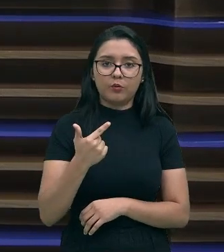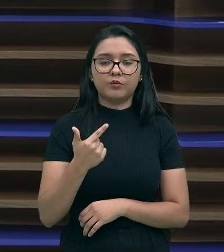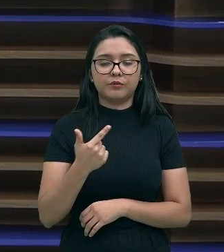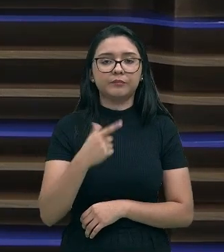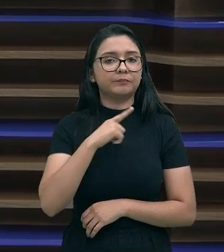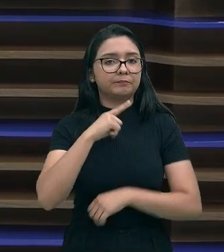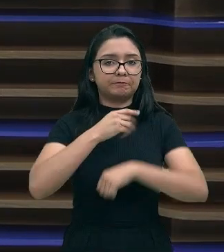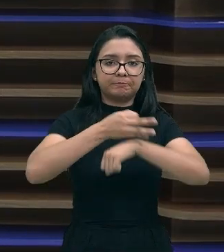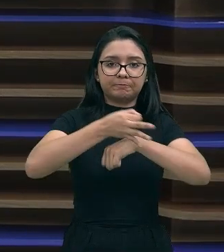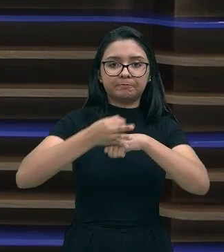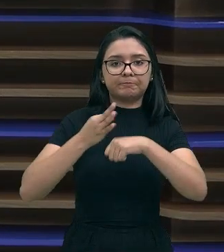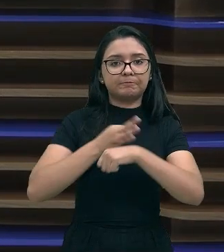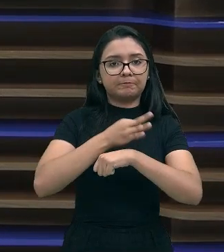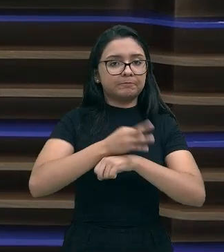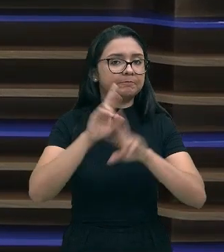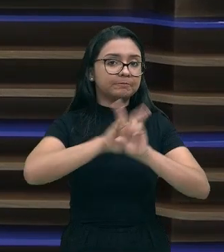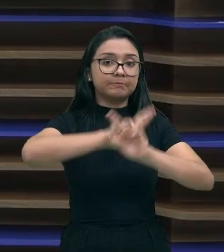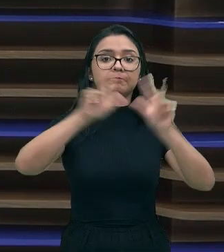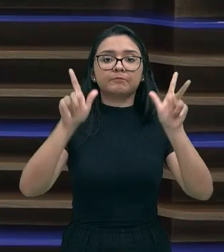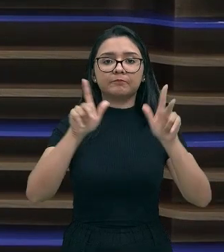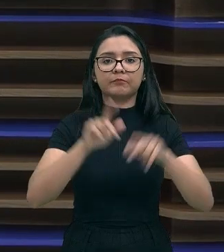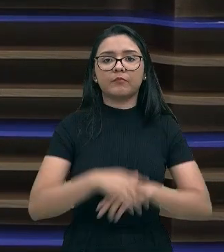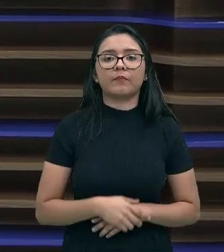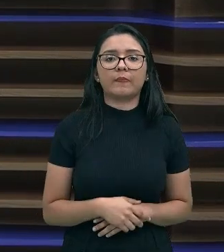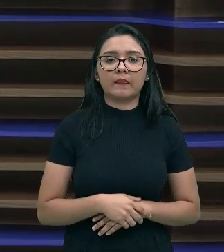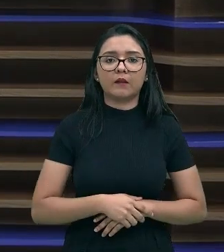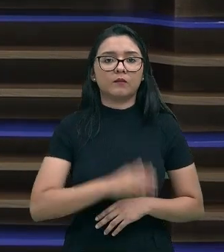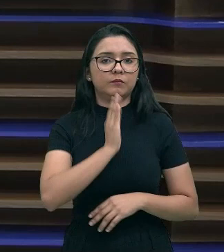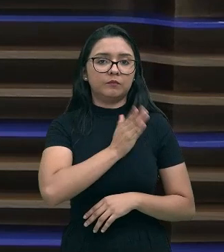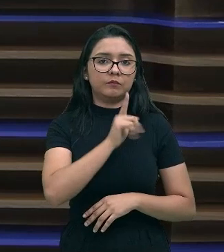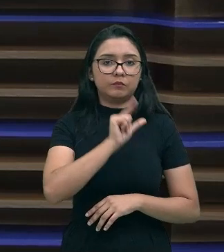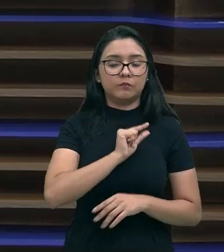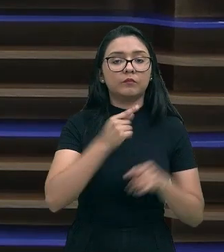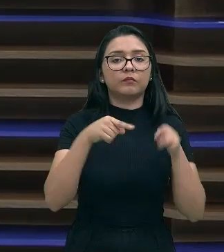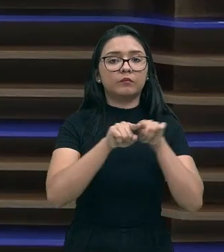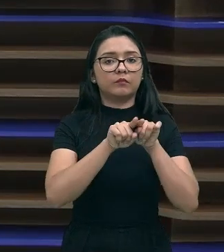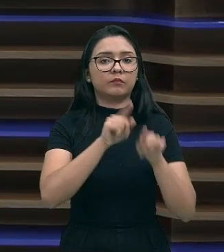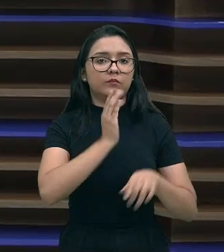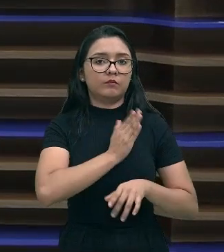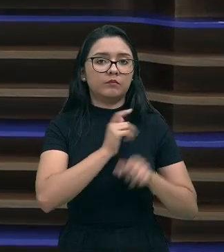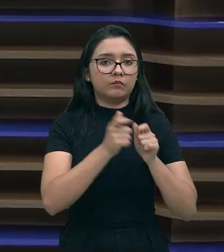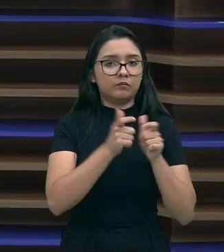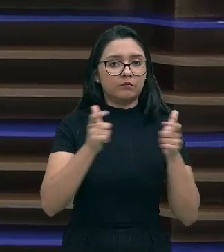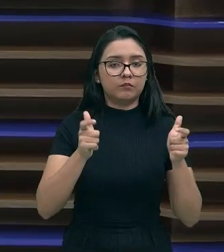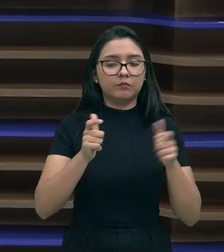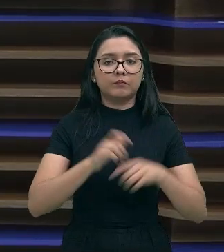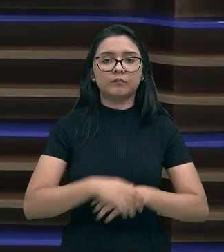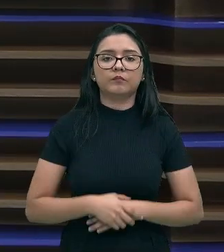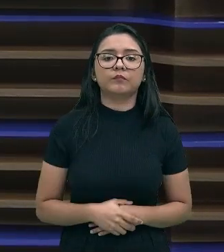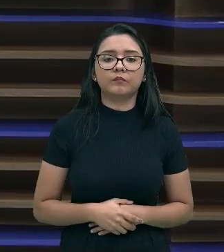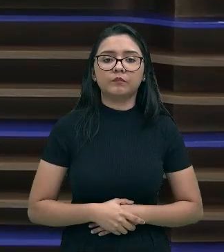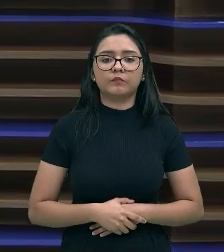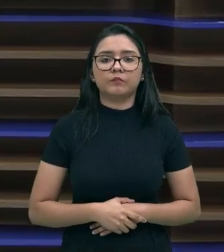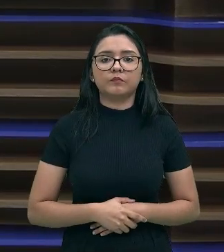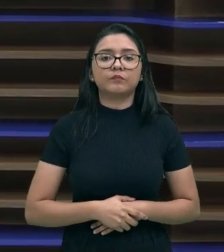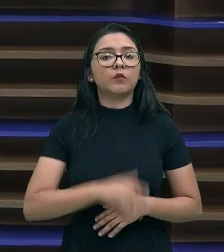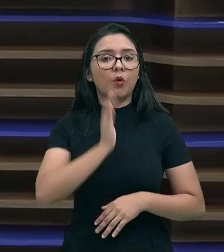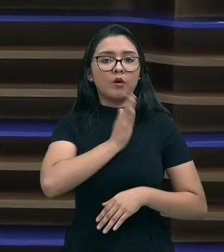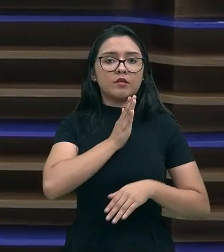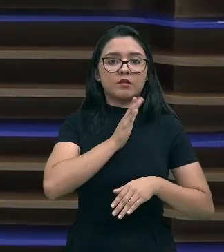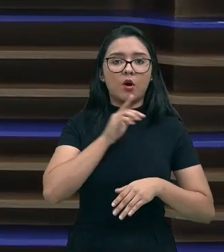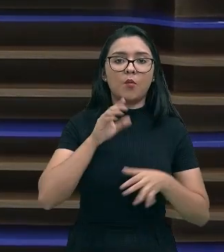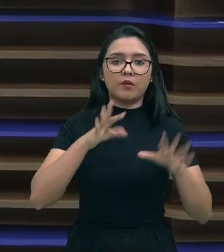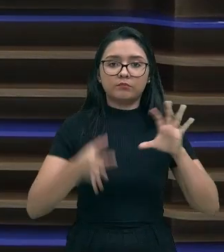células, tá? Então, a gente tem essa diferenciação em pequena circulação e grande circulação. Pequena é entre o coração e os pulmões,